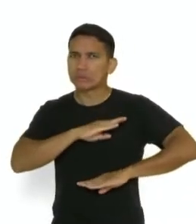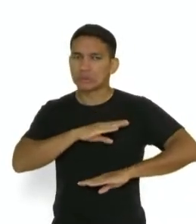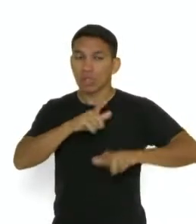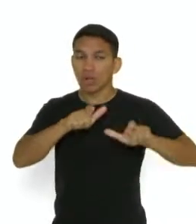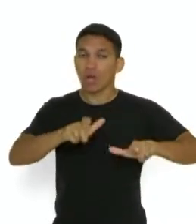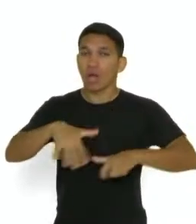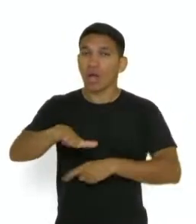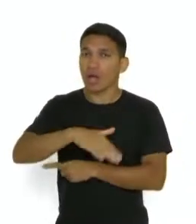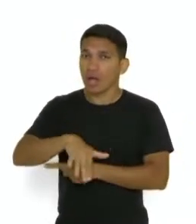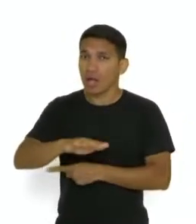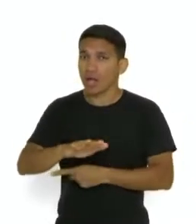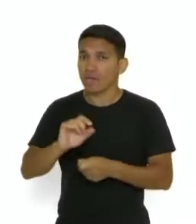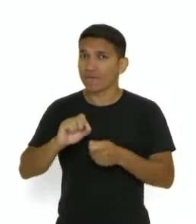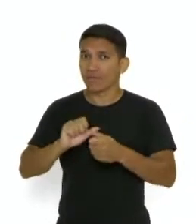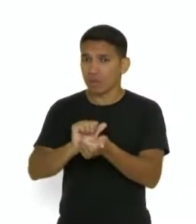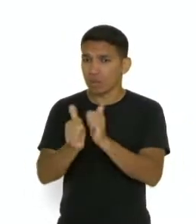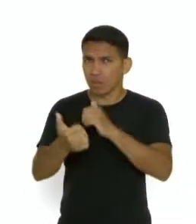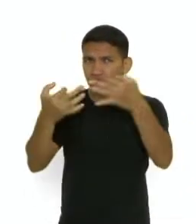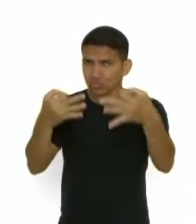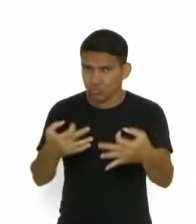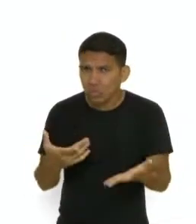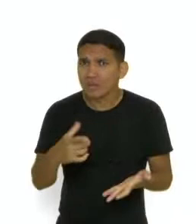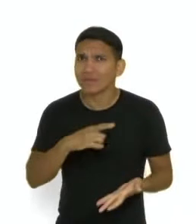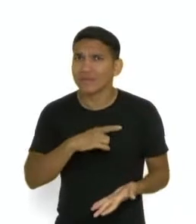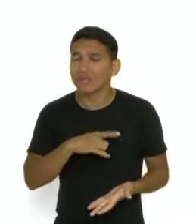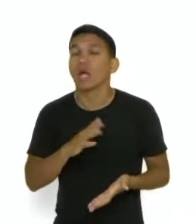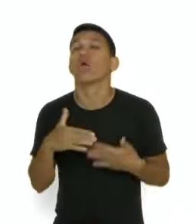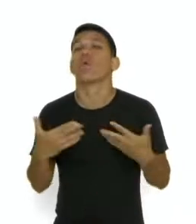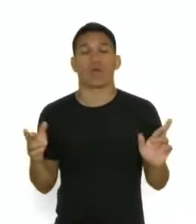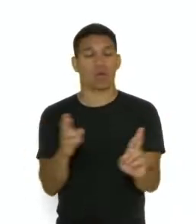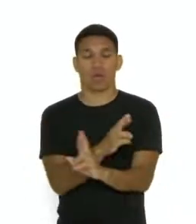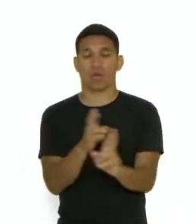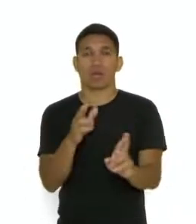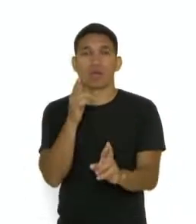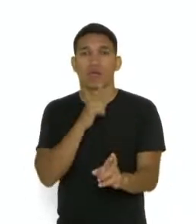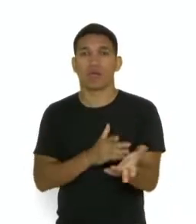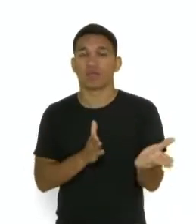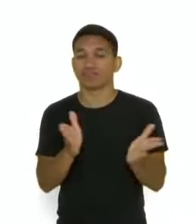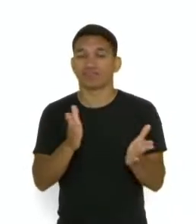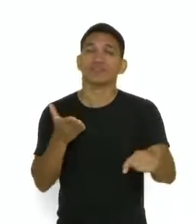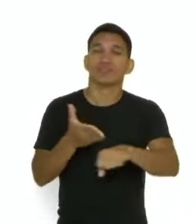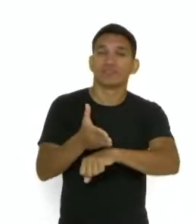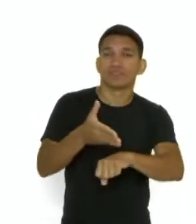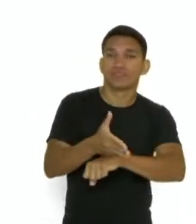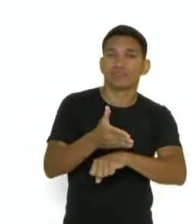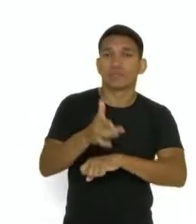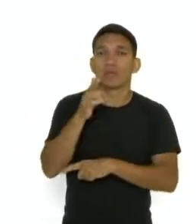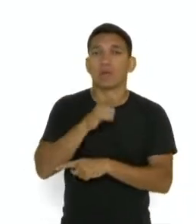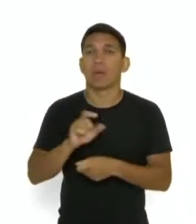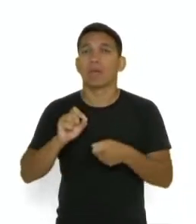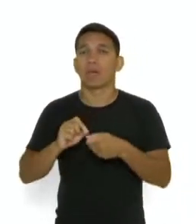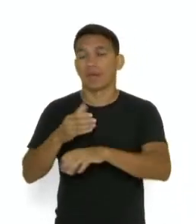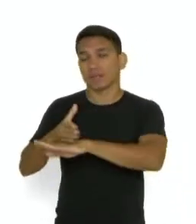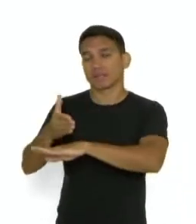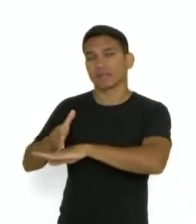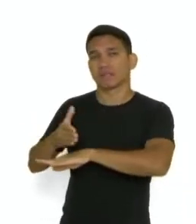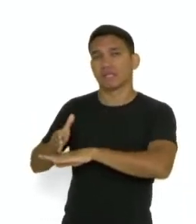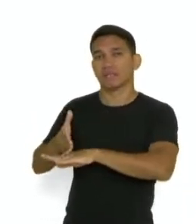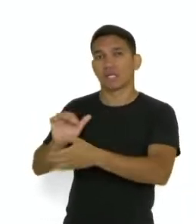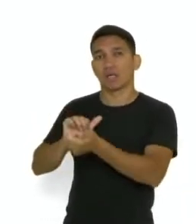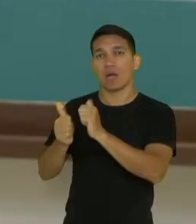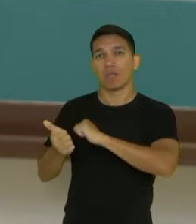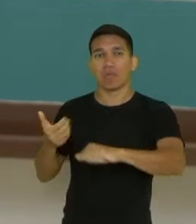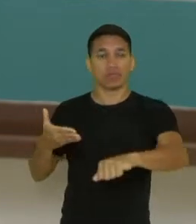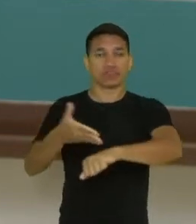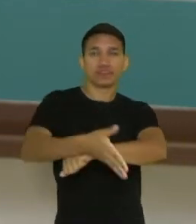desenvolvidas são justas as ações que envolvem umas essa prática dos esportes de invasão quando nós nos